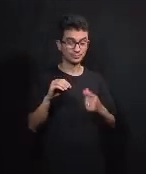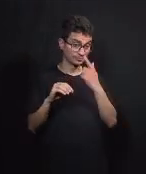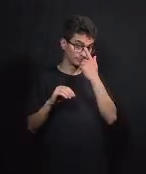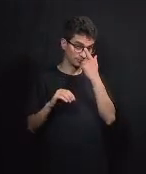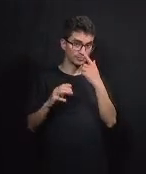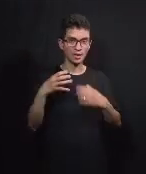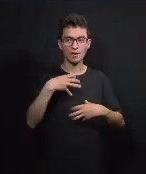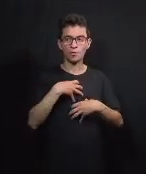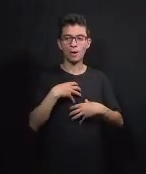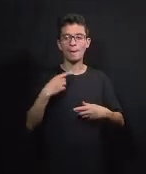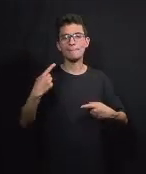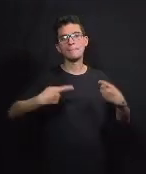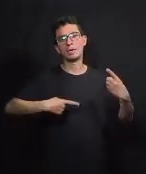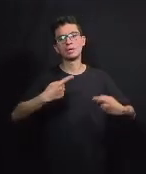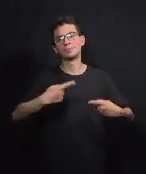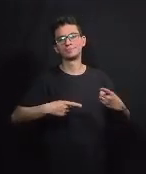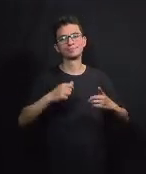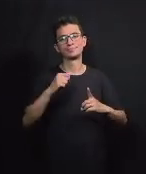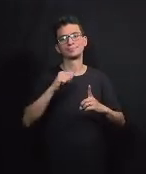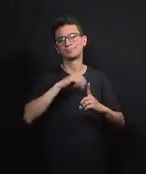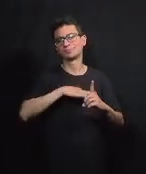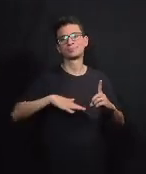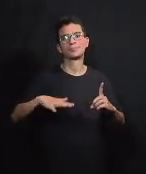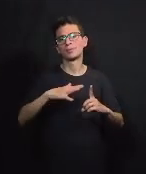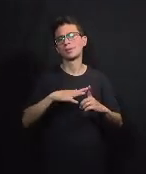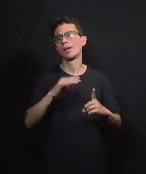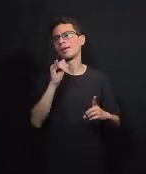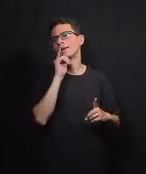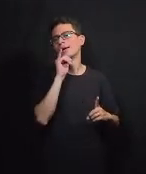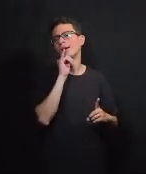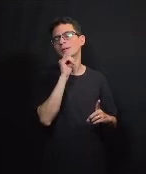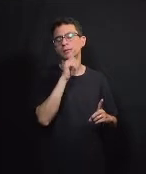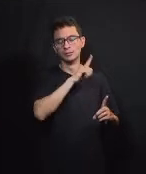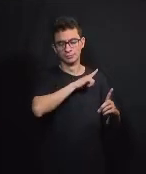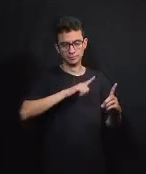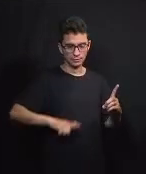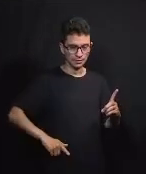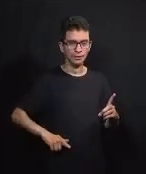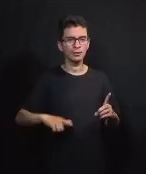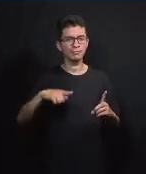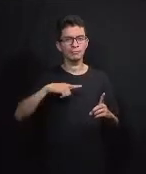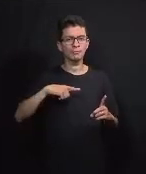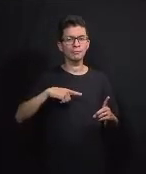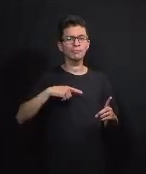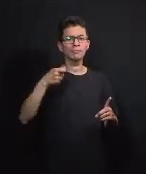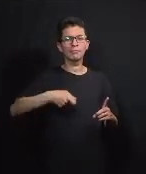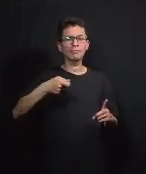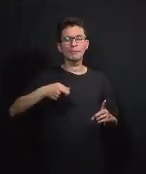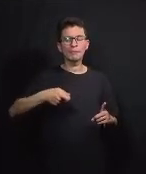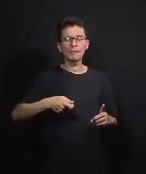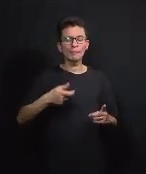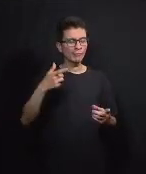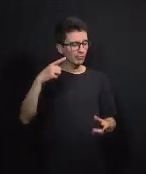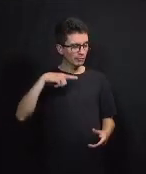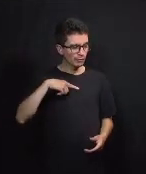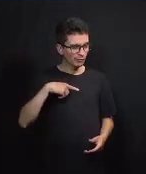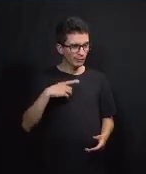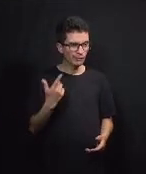uma sociedade em que o governo exerce uma repressão mais forte do que